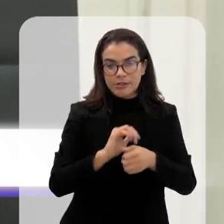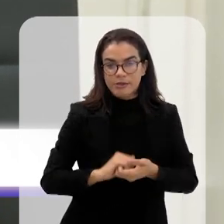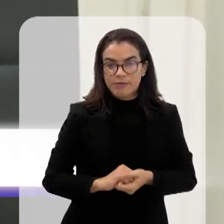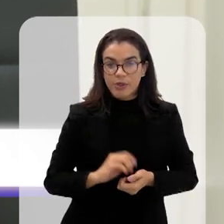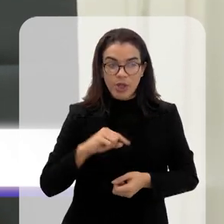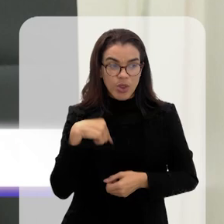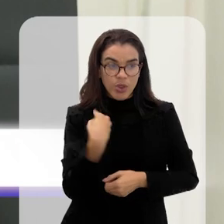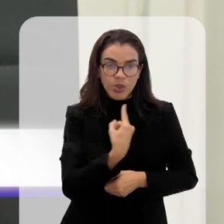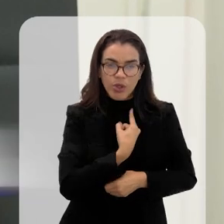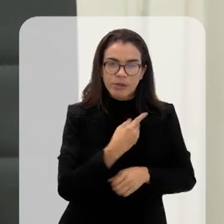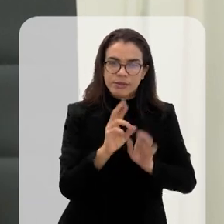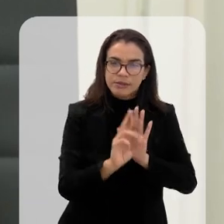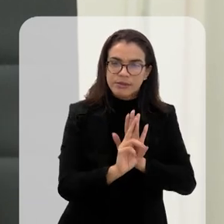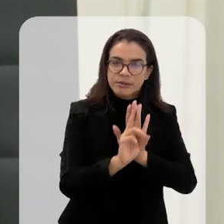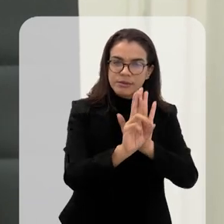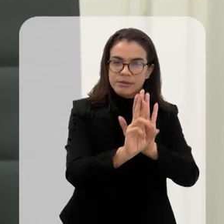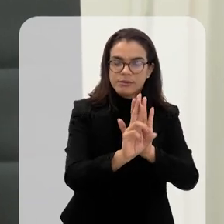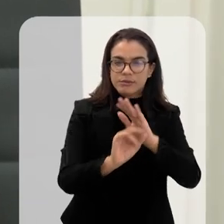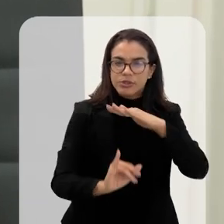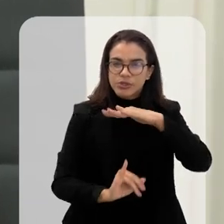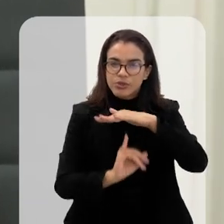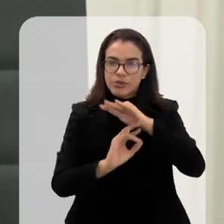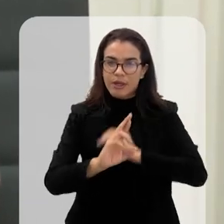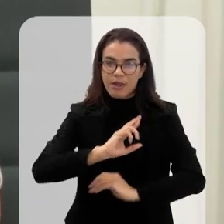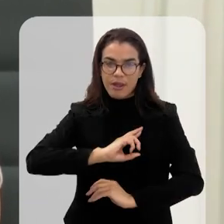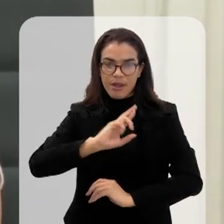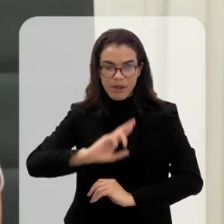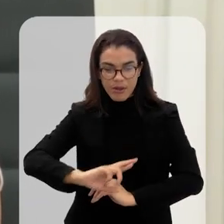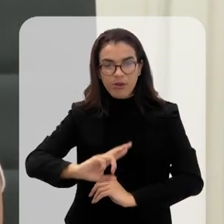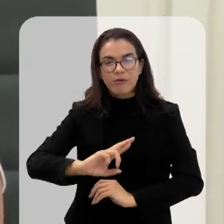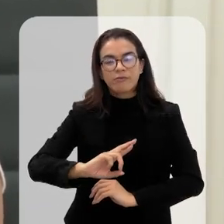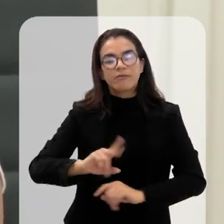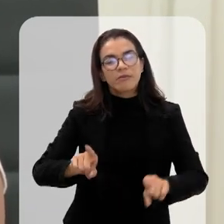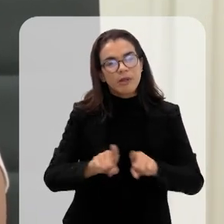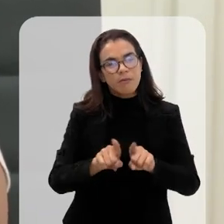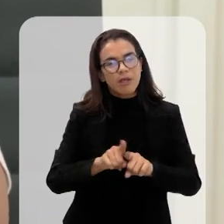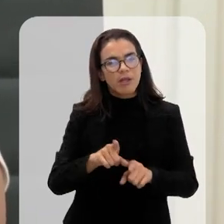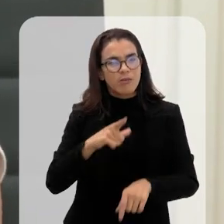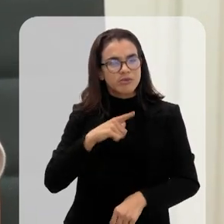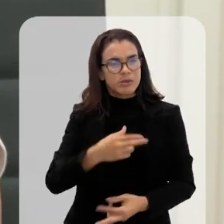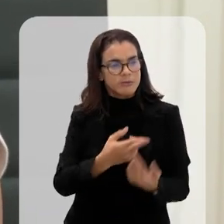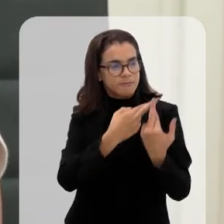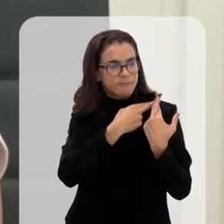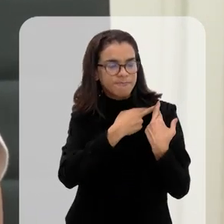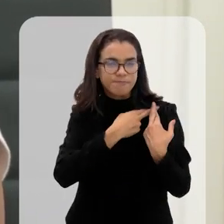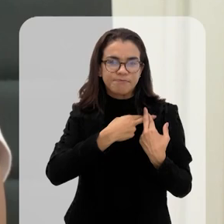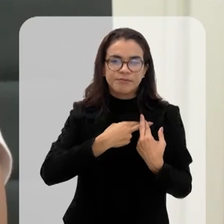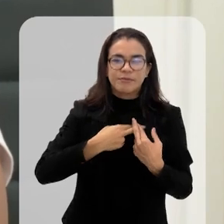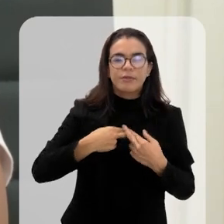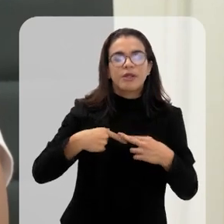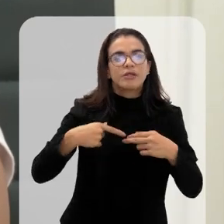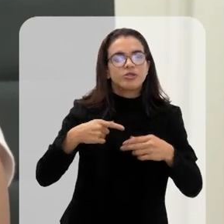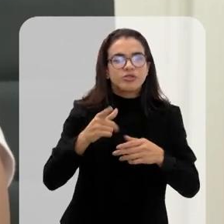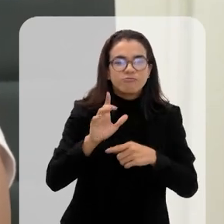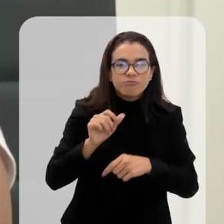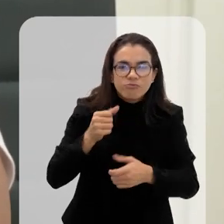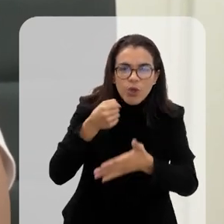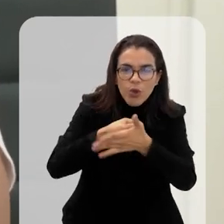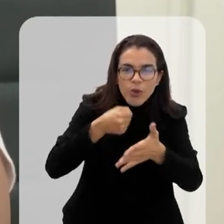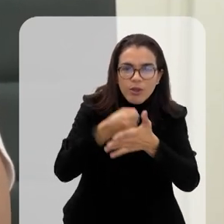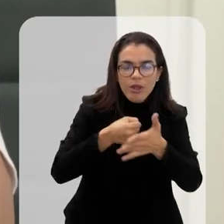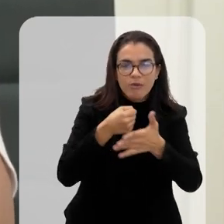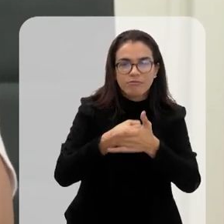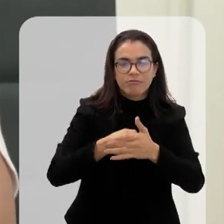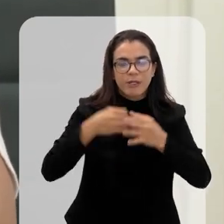remédio. E nós, enquanto, né, representantes de instituições religiosas, é temos o dever e o compromisso de lutar